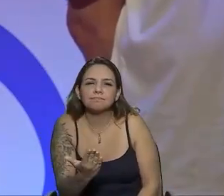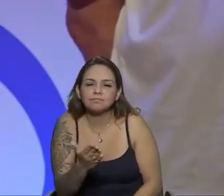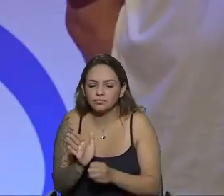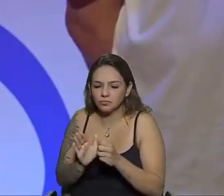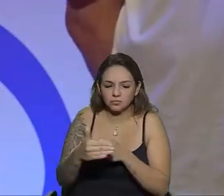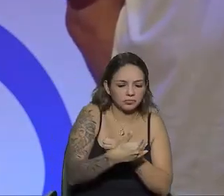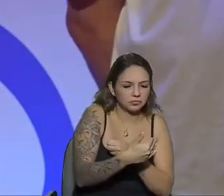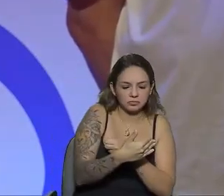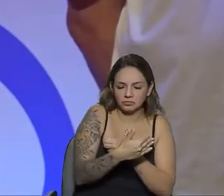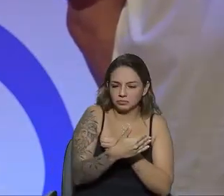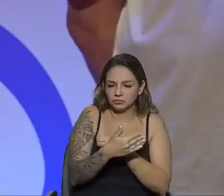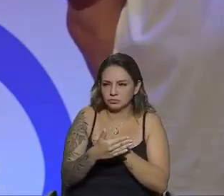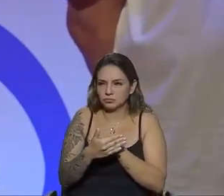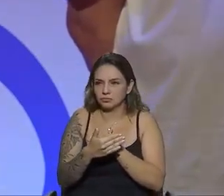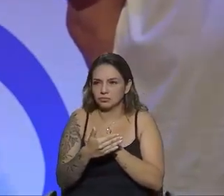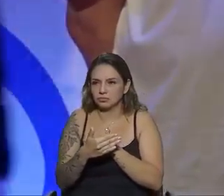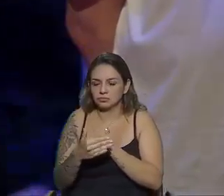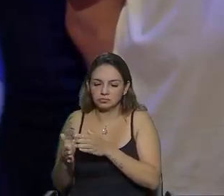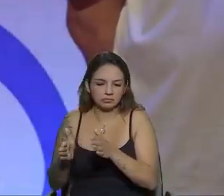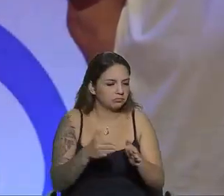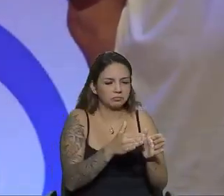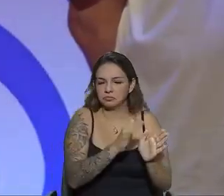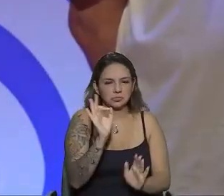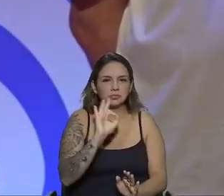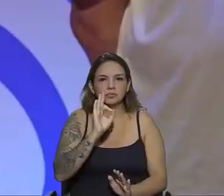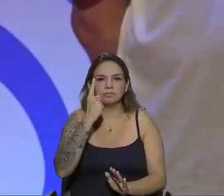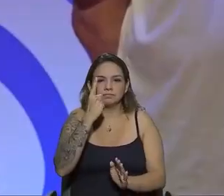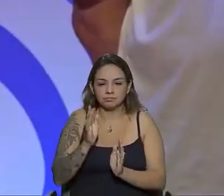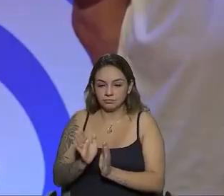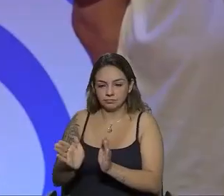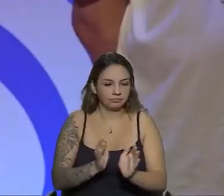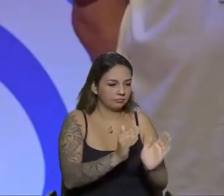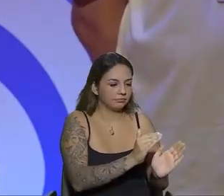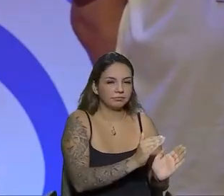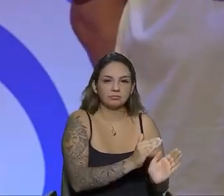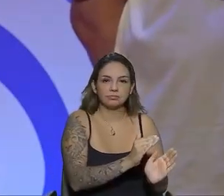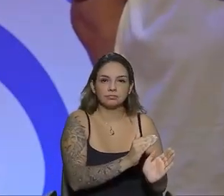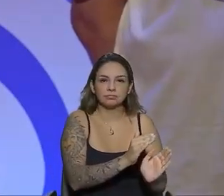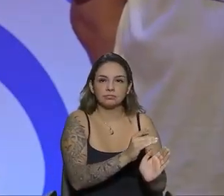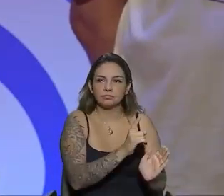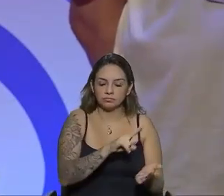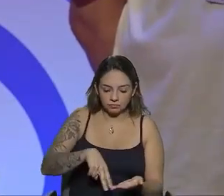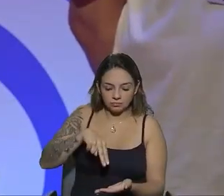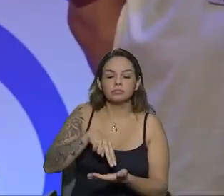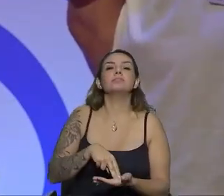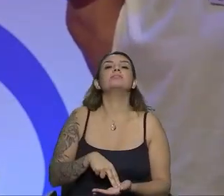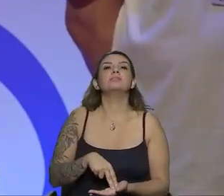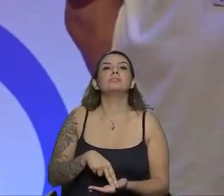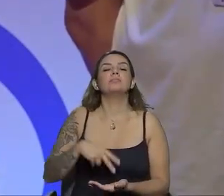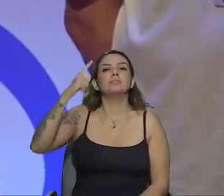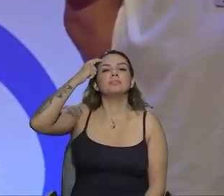óculos redondos de aro preto. O cruzamento comum era uma encruzilhada, dessas que levantamos a